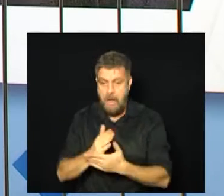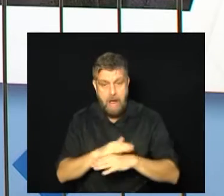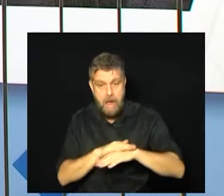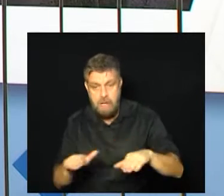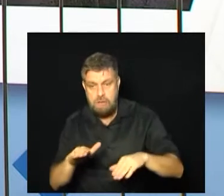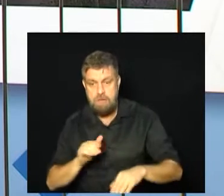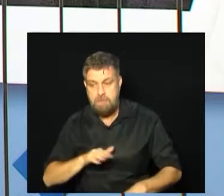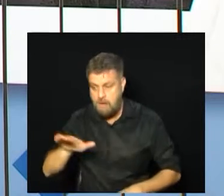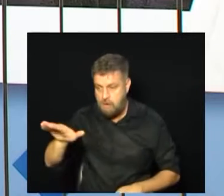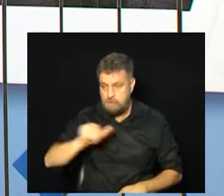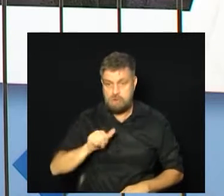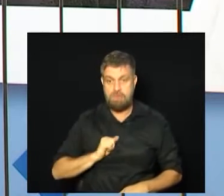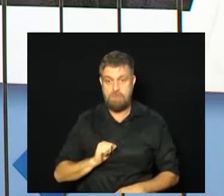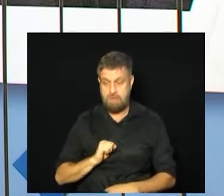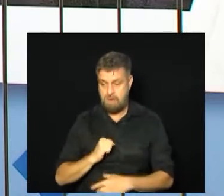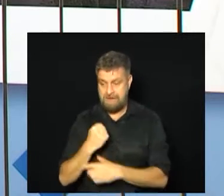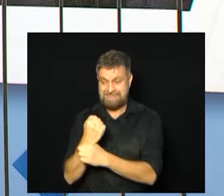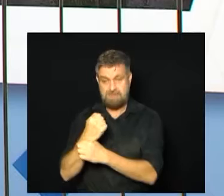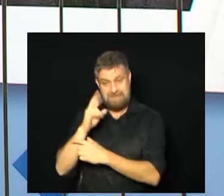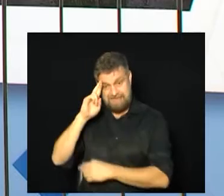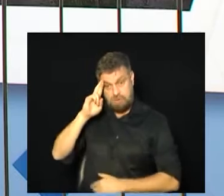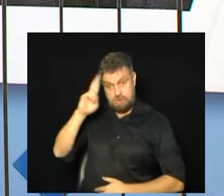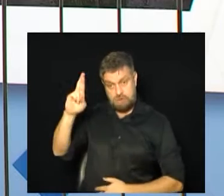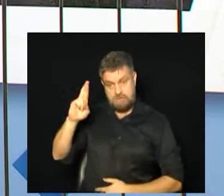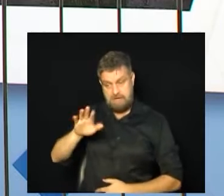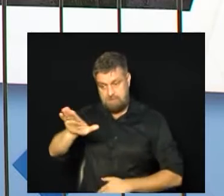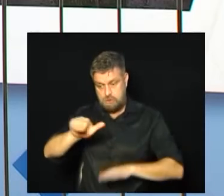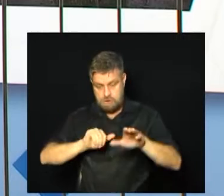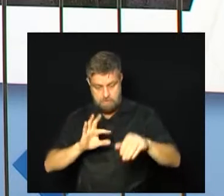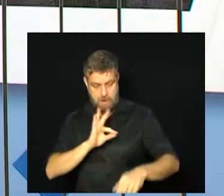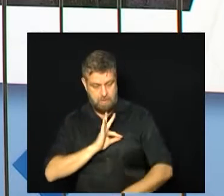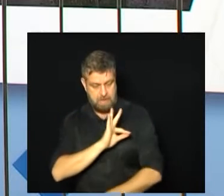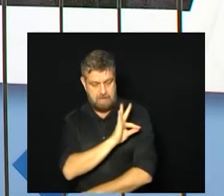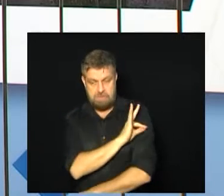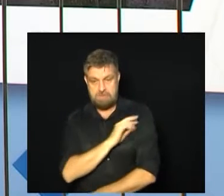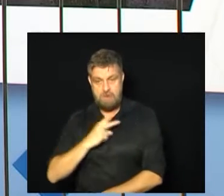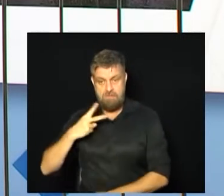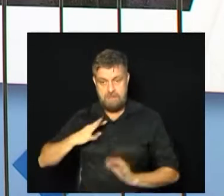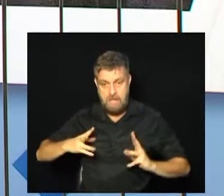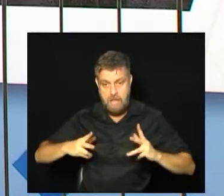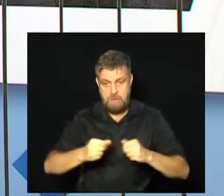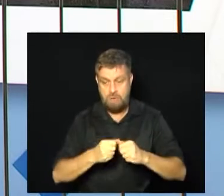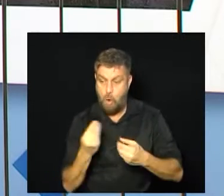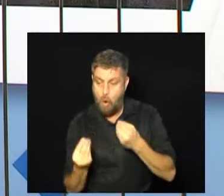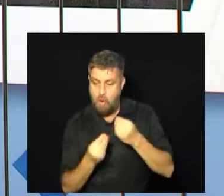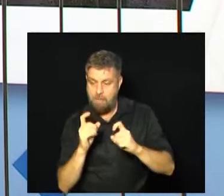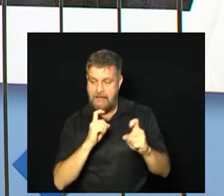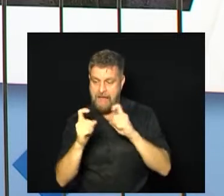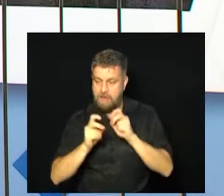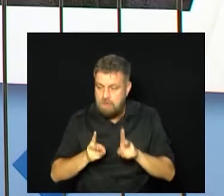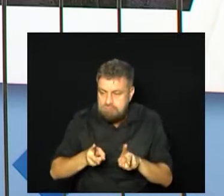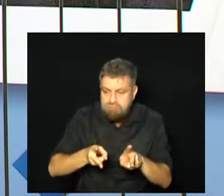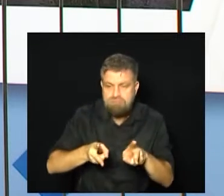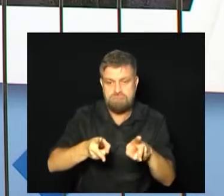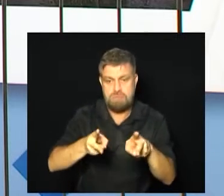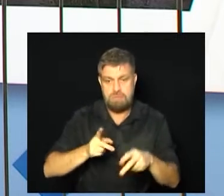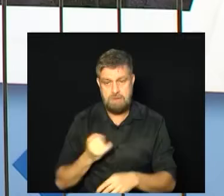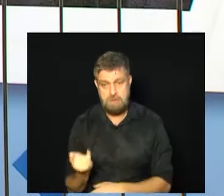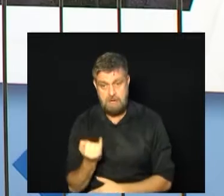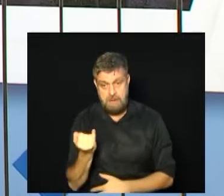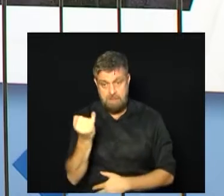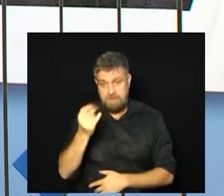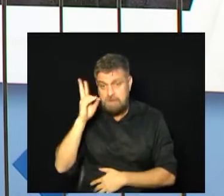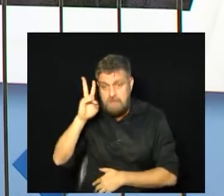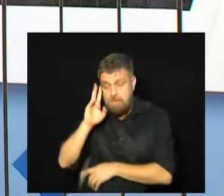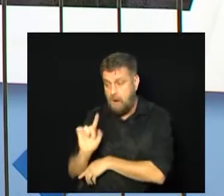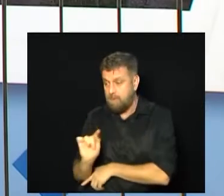conversar com o chefe de segurança, com a Guarda Municipal e com todos os vereadores para que a gente desse continuidade à sessão, né. É importante